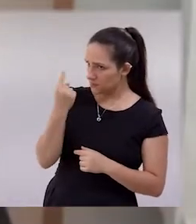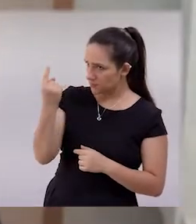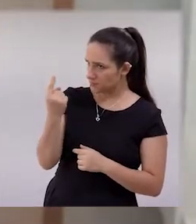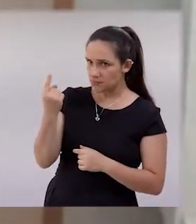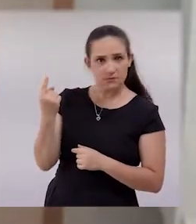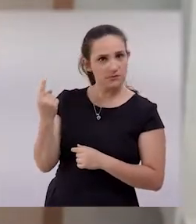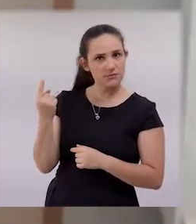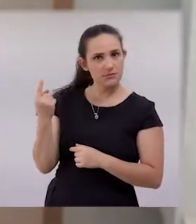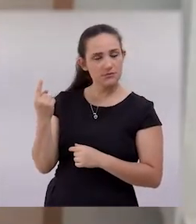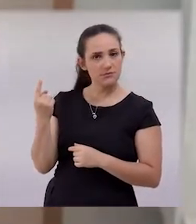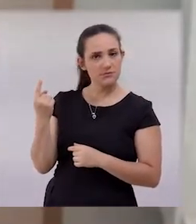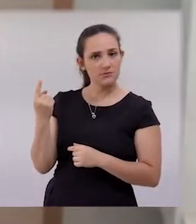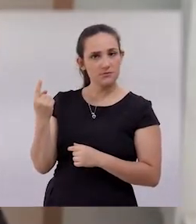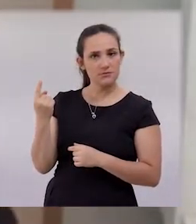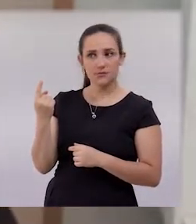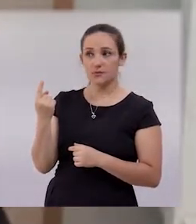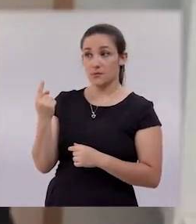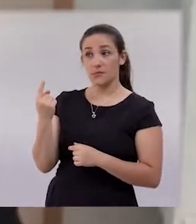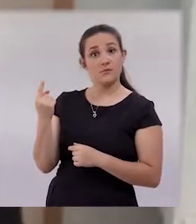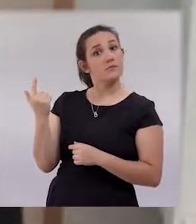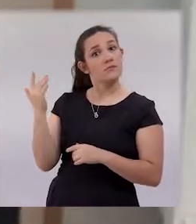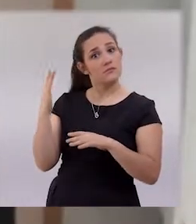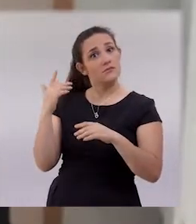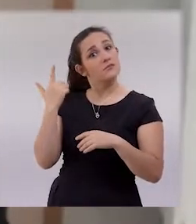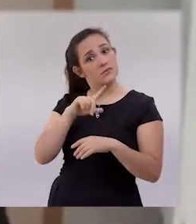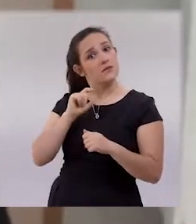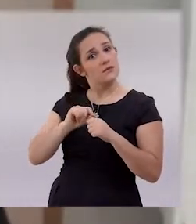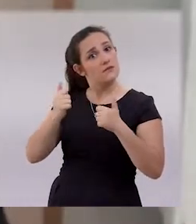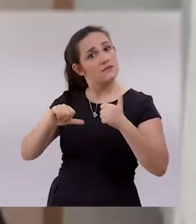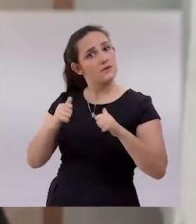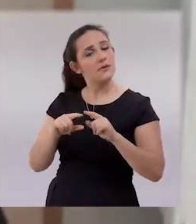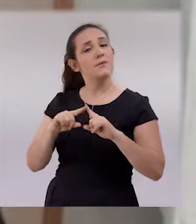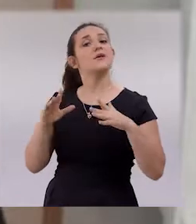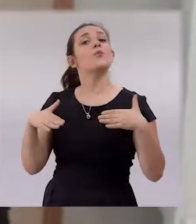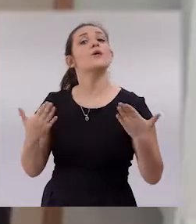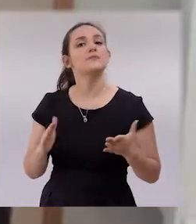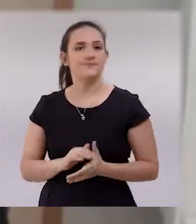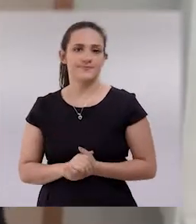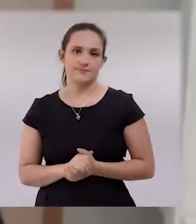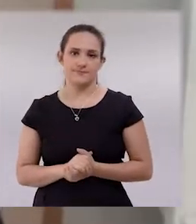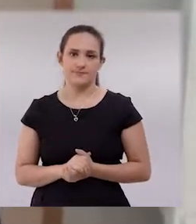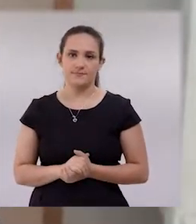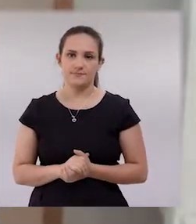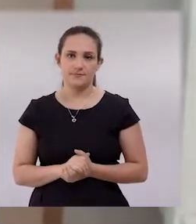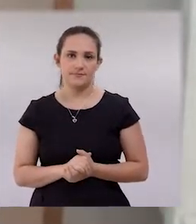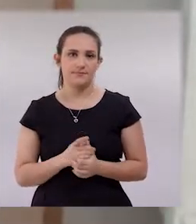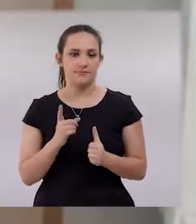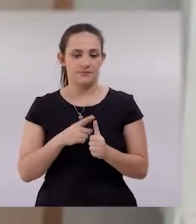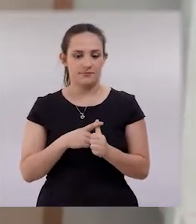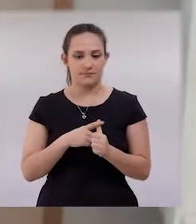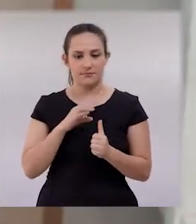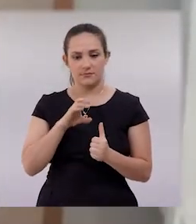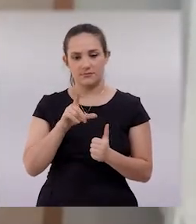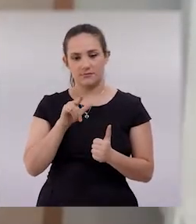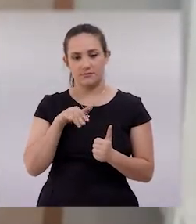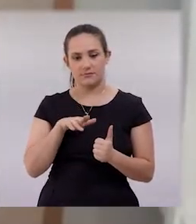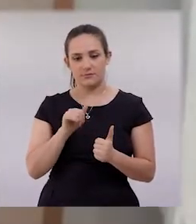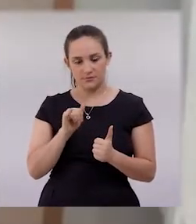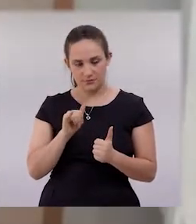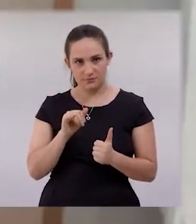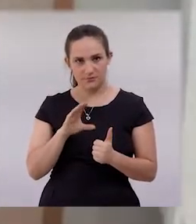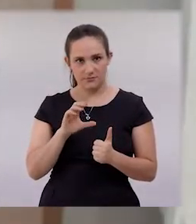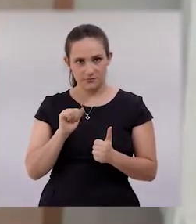sem estar ao lado de um outro profissional de saúde. Quais são essas especialidades? A clínica